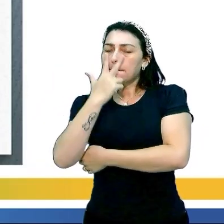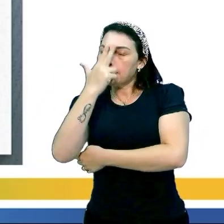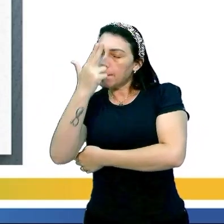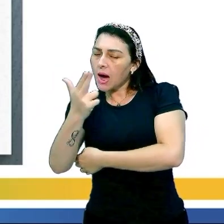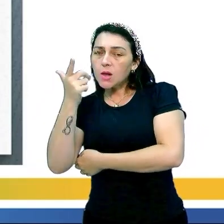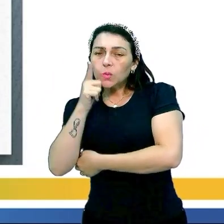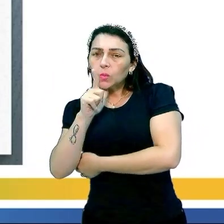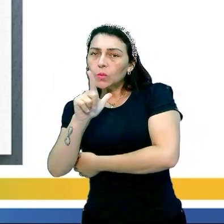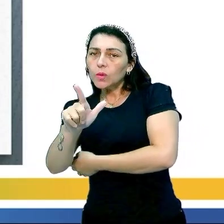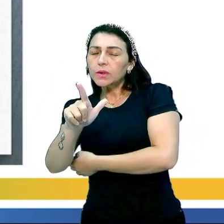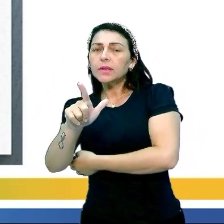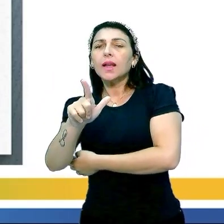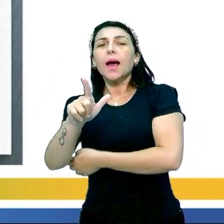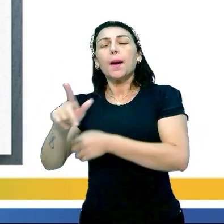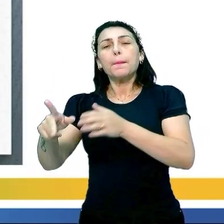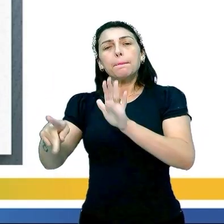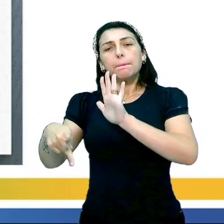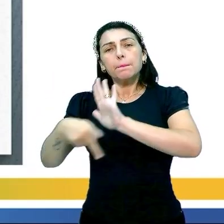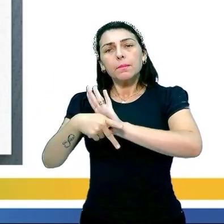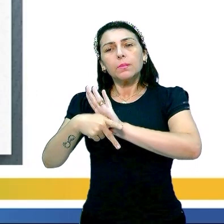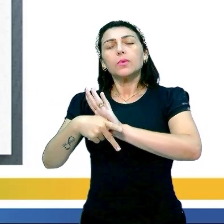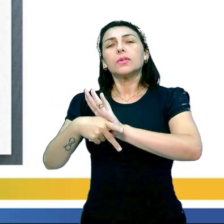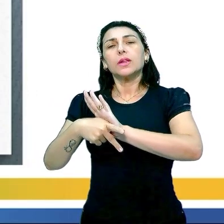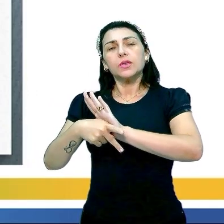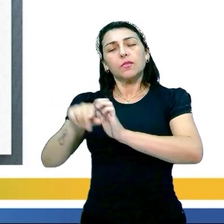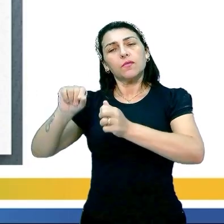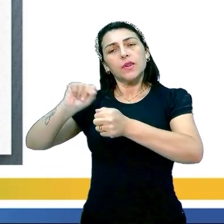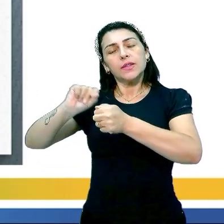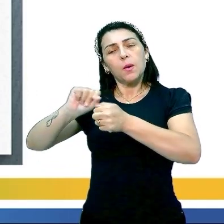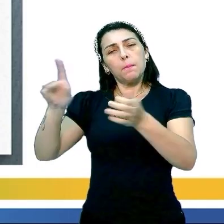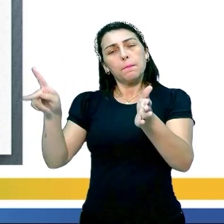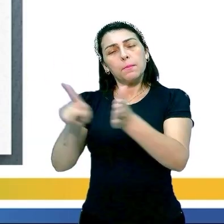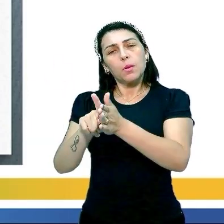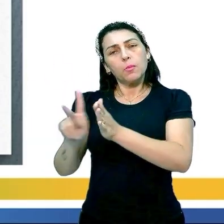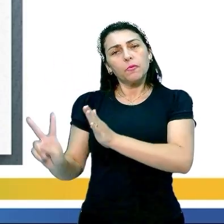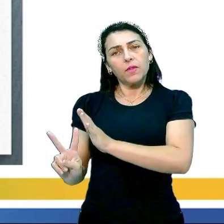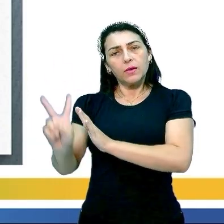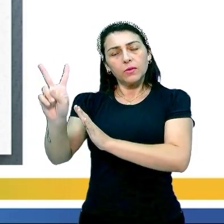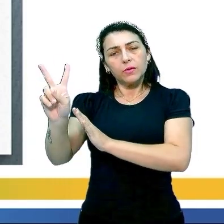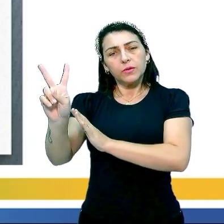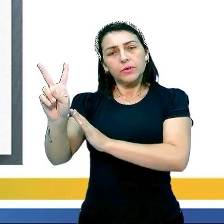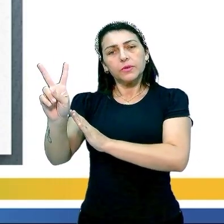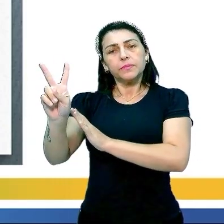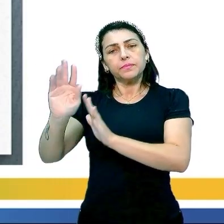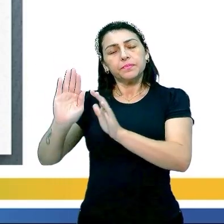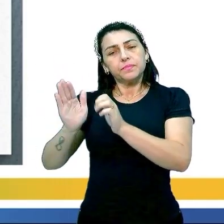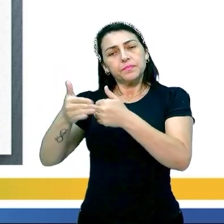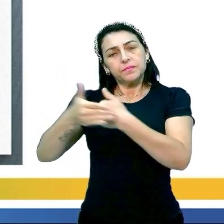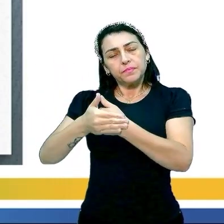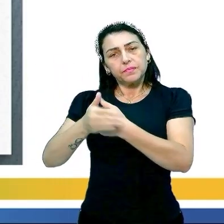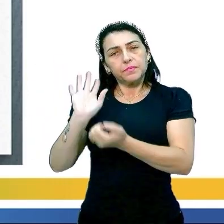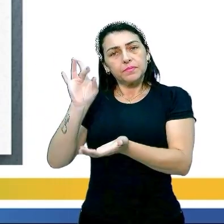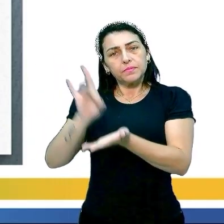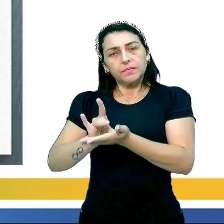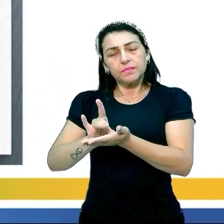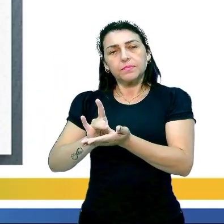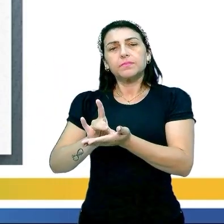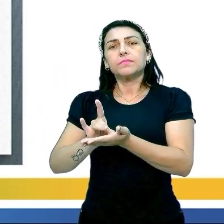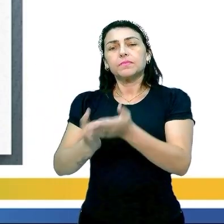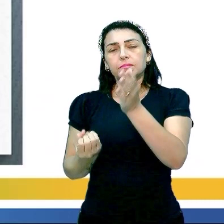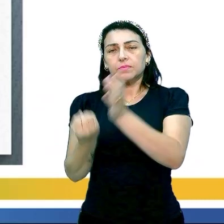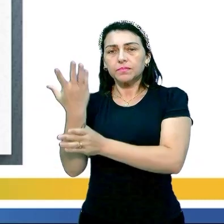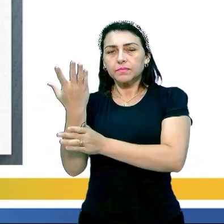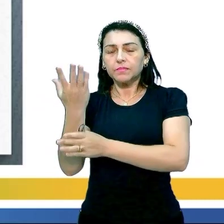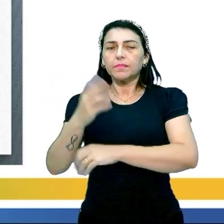Parece adquirir a propriedade mágica de gerar seu próprio valor. Esconde sua verdadeira natureza.